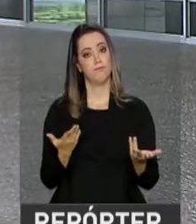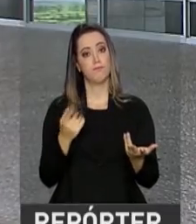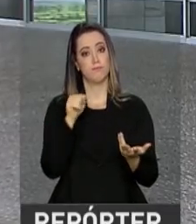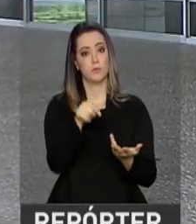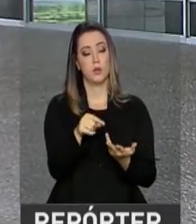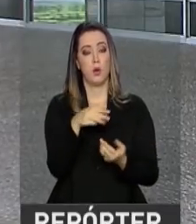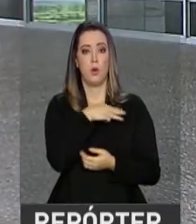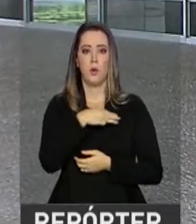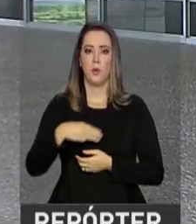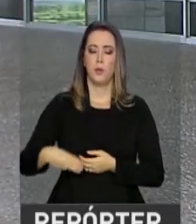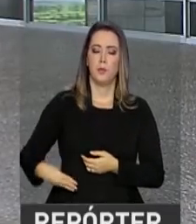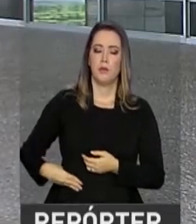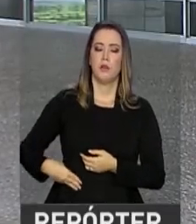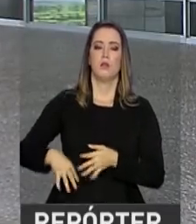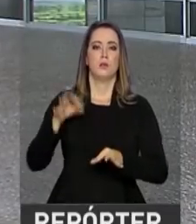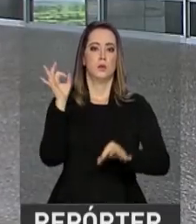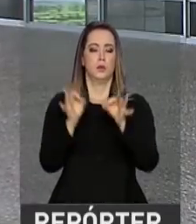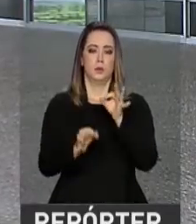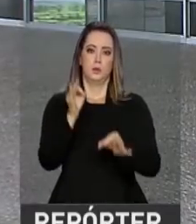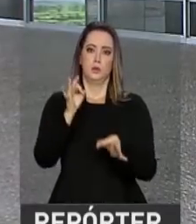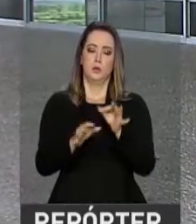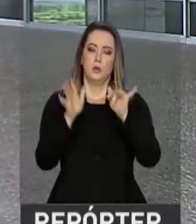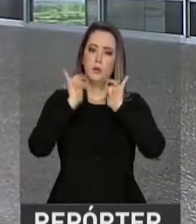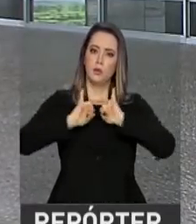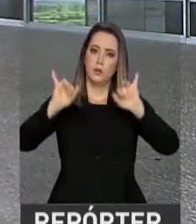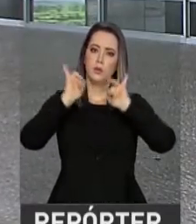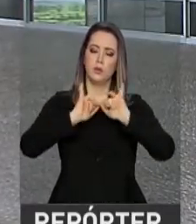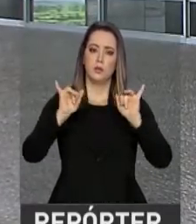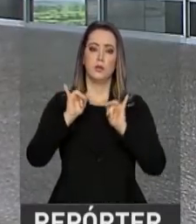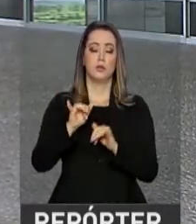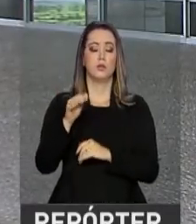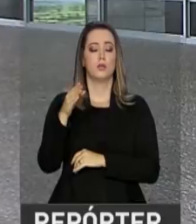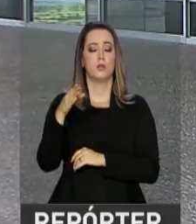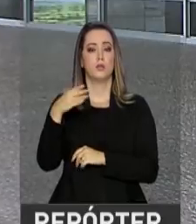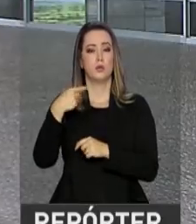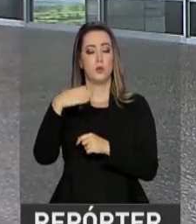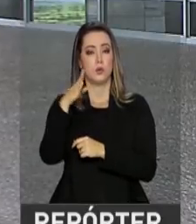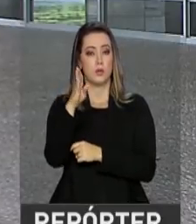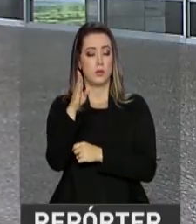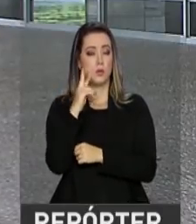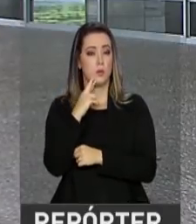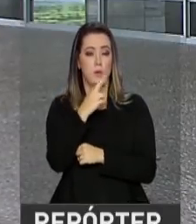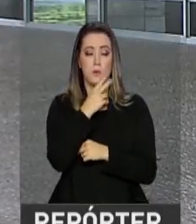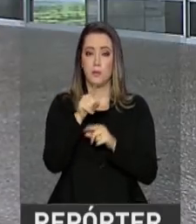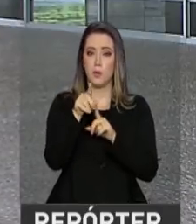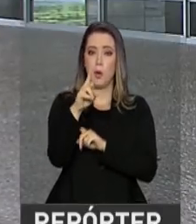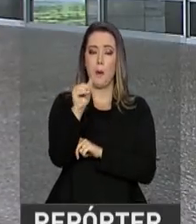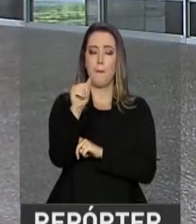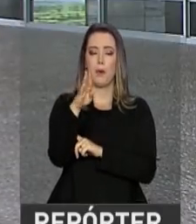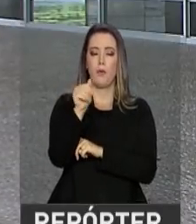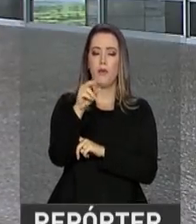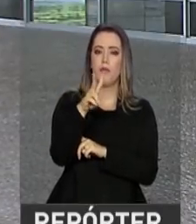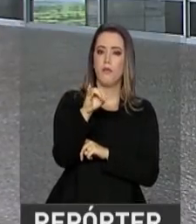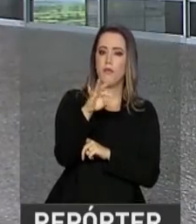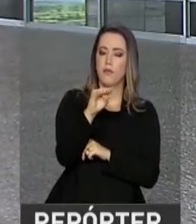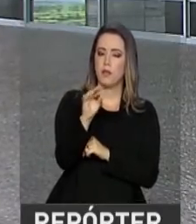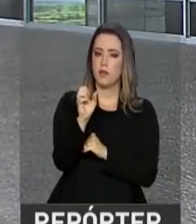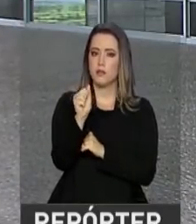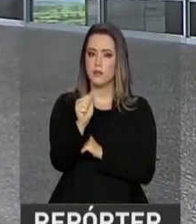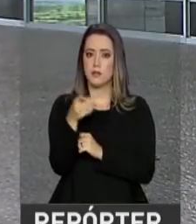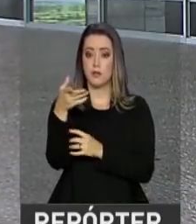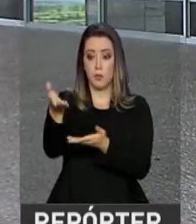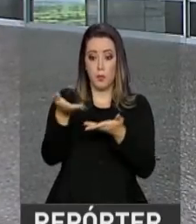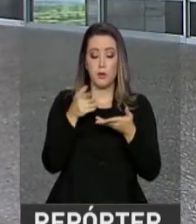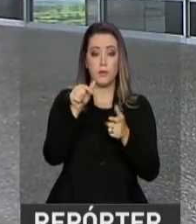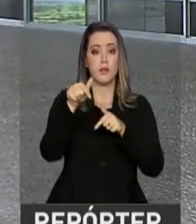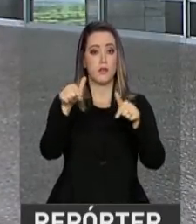ministro da justiça torquato jardim anunciou em boa vista na semana passada um projeto piloto para absorver a mão de